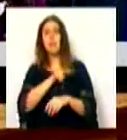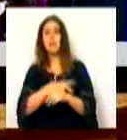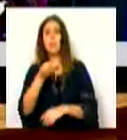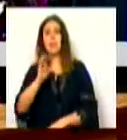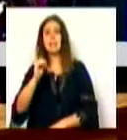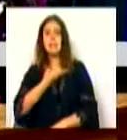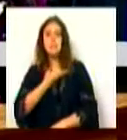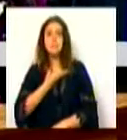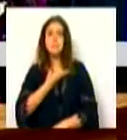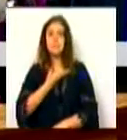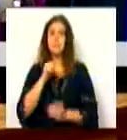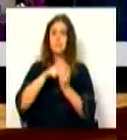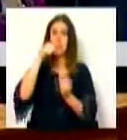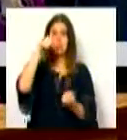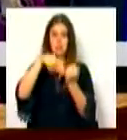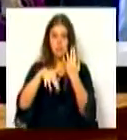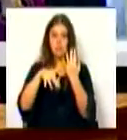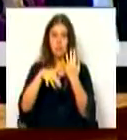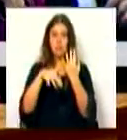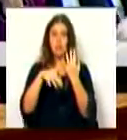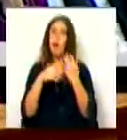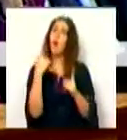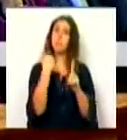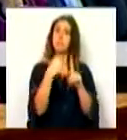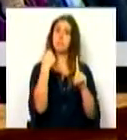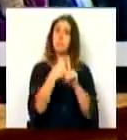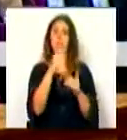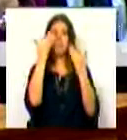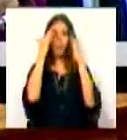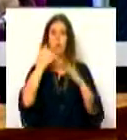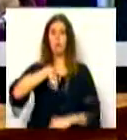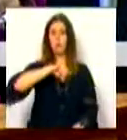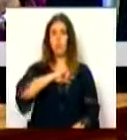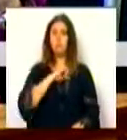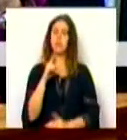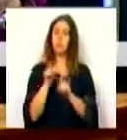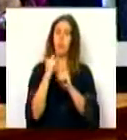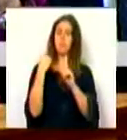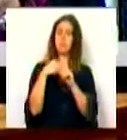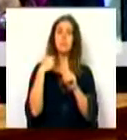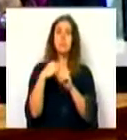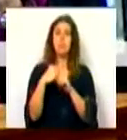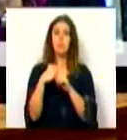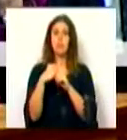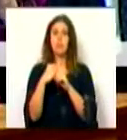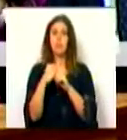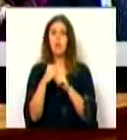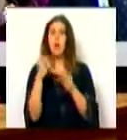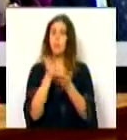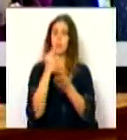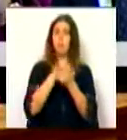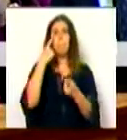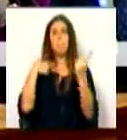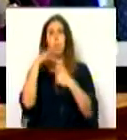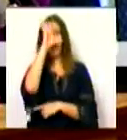PSD. A descentralização é uma mais-valia para a nossa democracia, é uma mais-valia para o setor público do